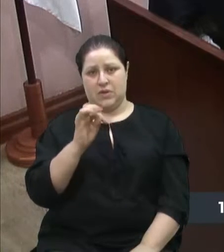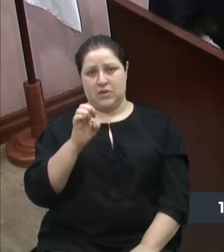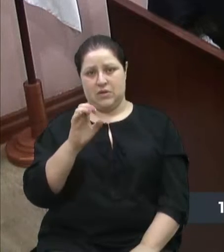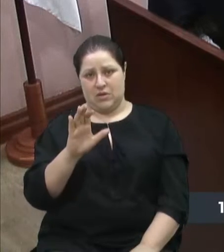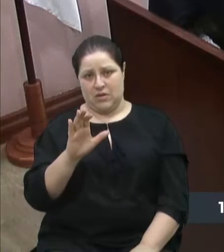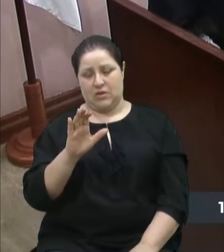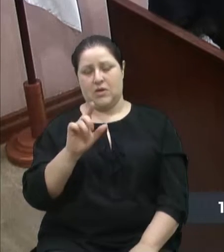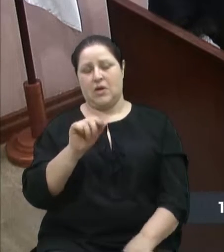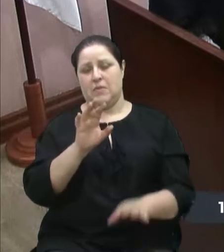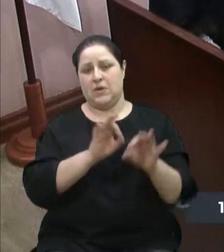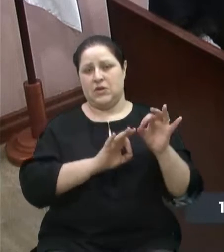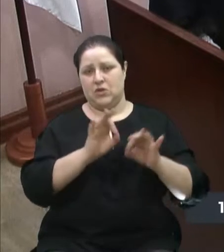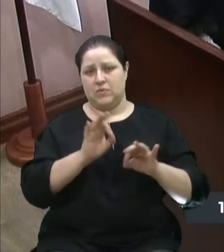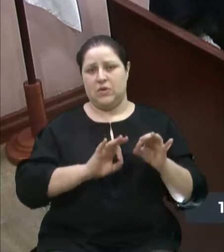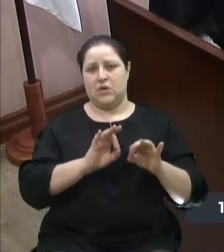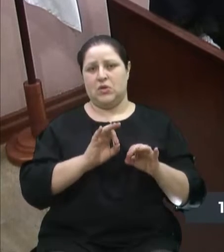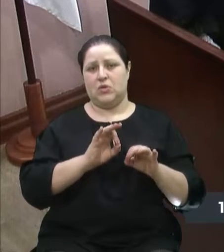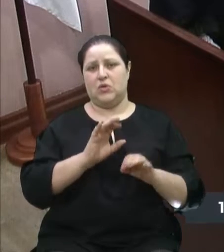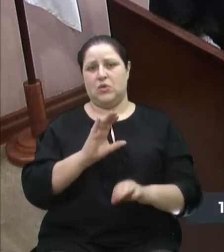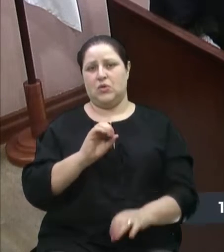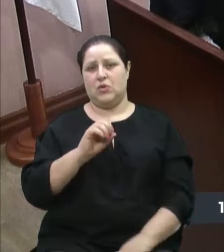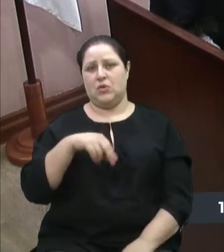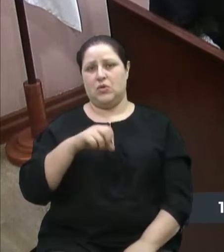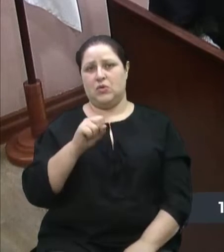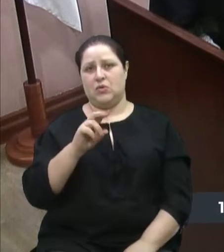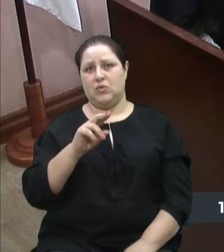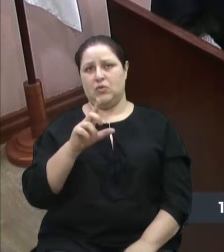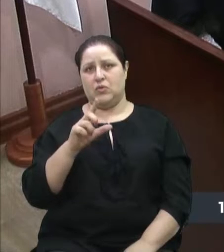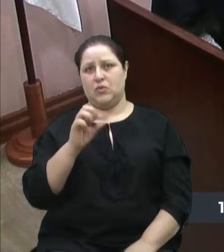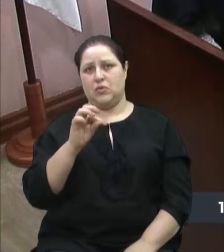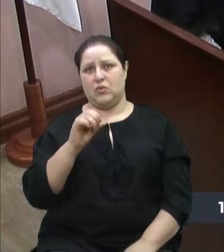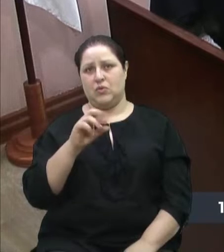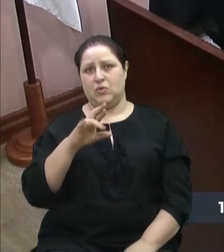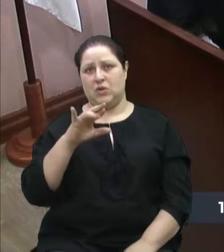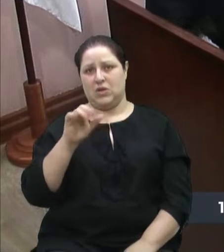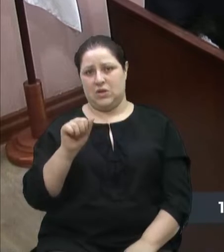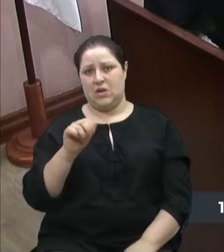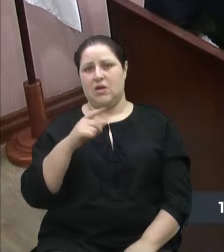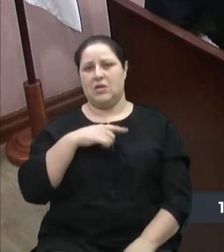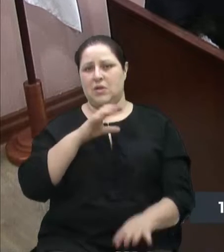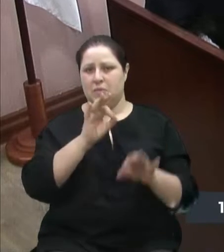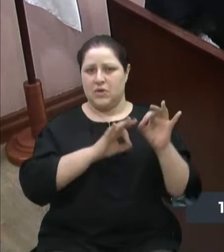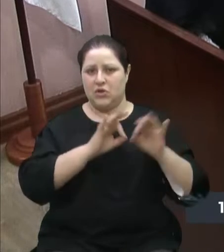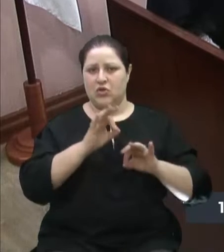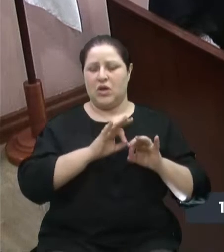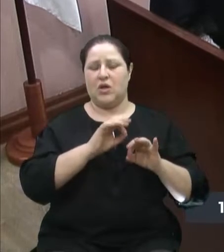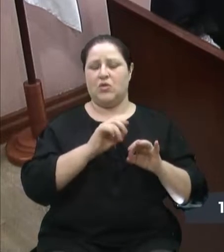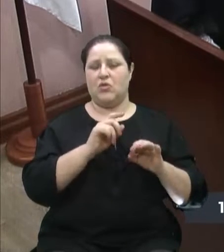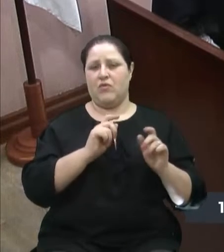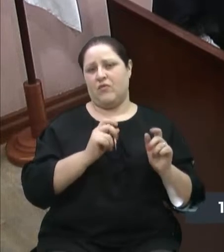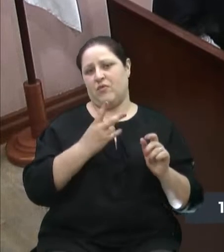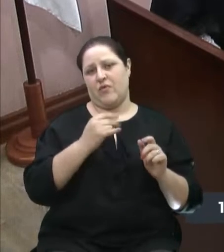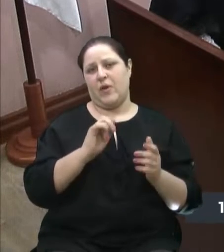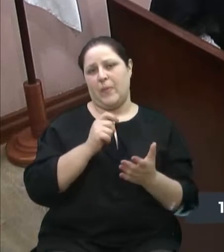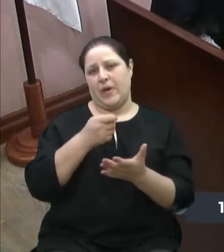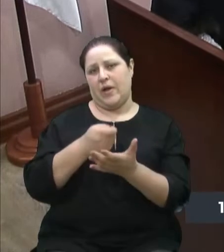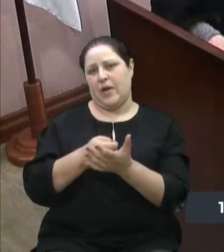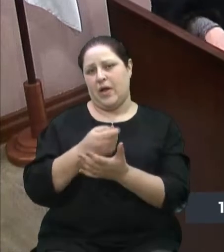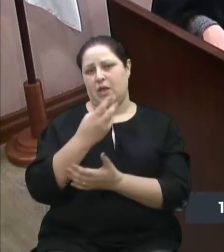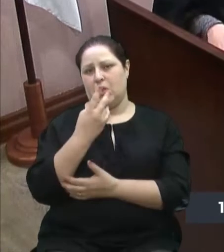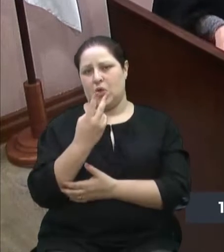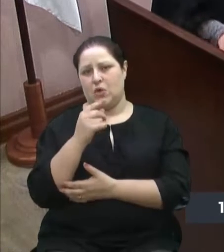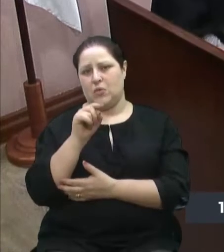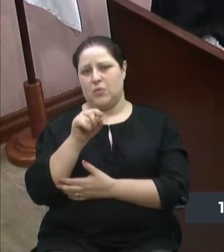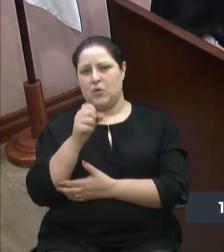e o custo estimado, então, foi de 2,8 milhões ao município. É importante salientar também